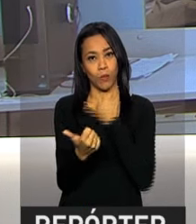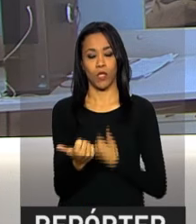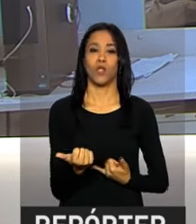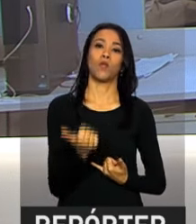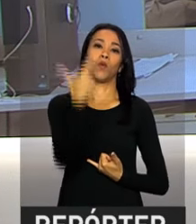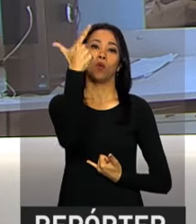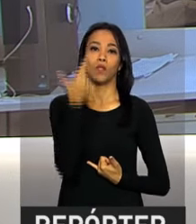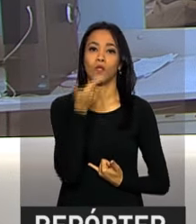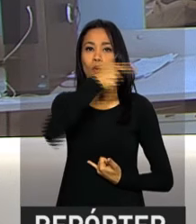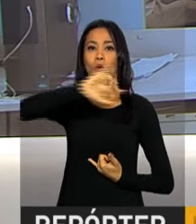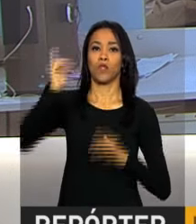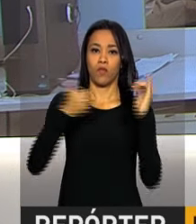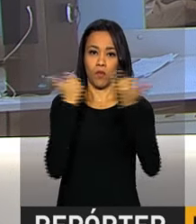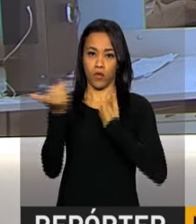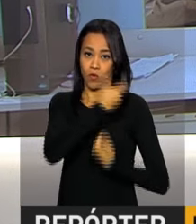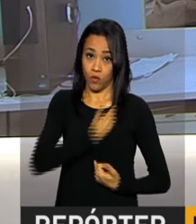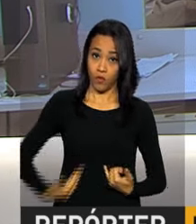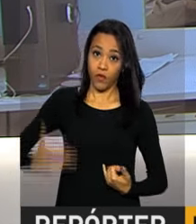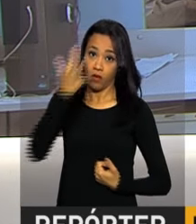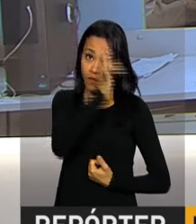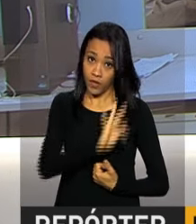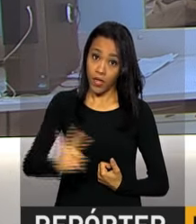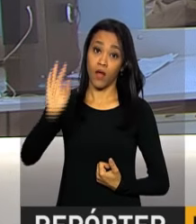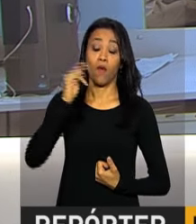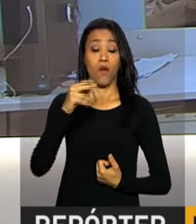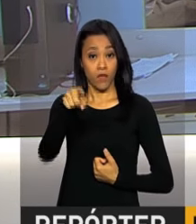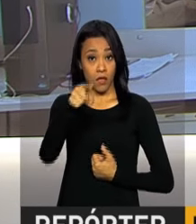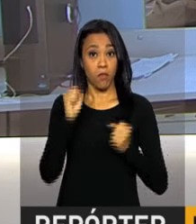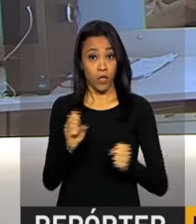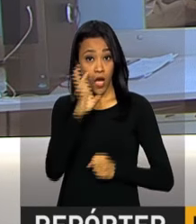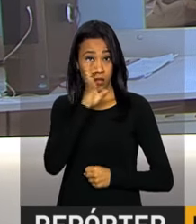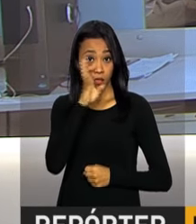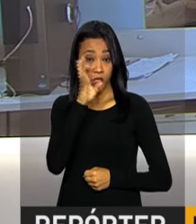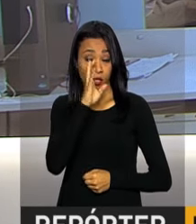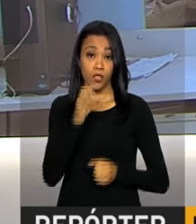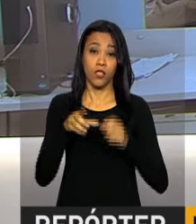outras informações do governo federal. Acompanhe também as novidades em nossas redes sociais.